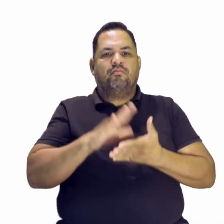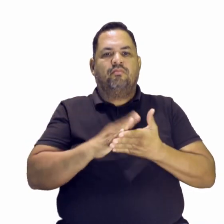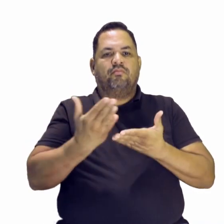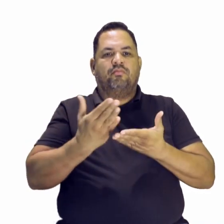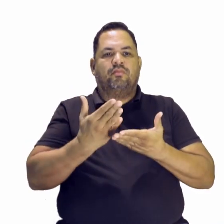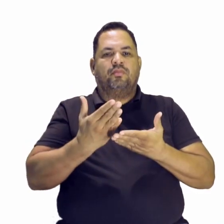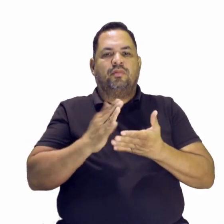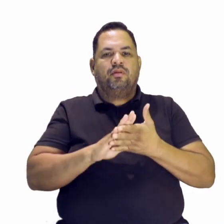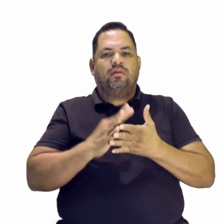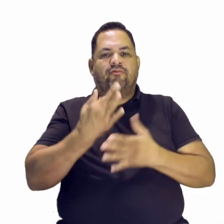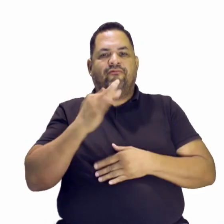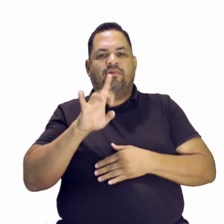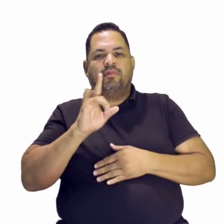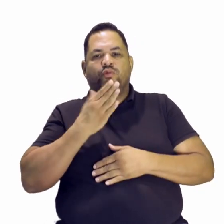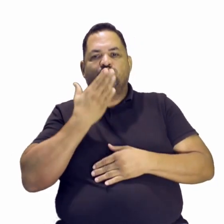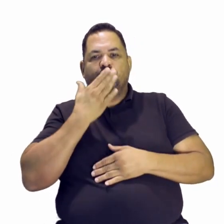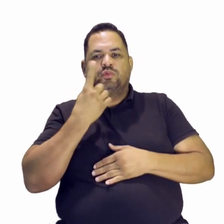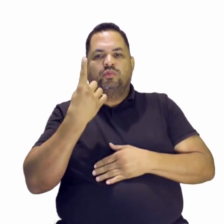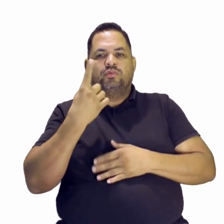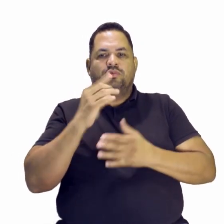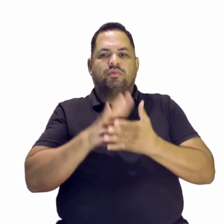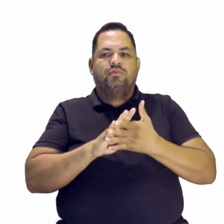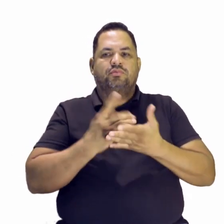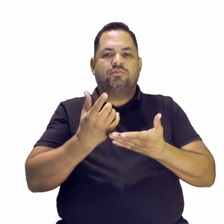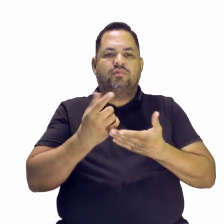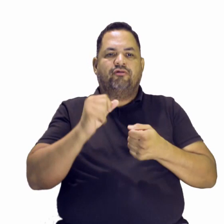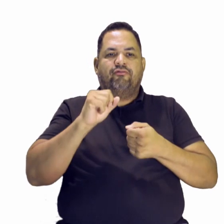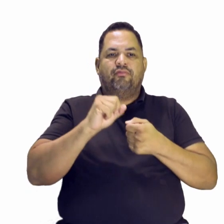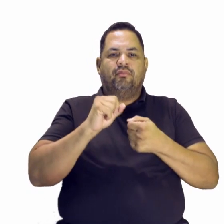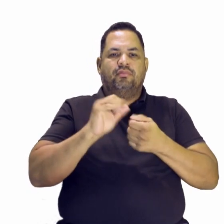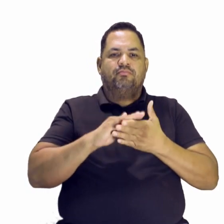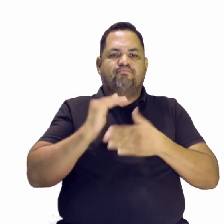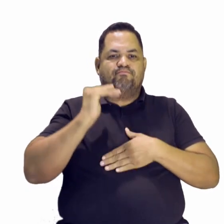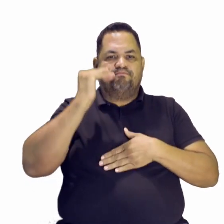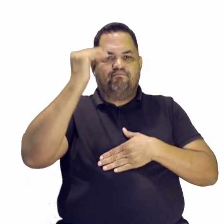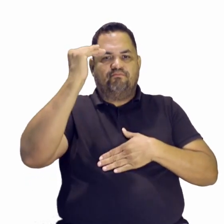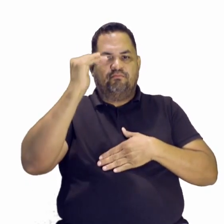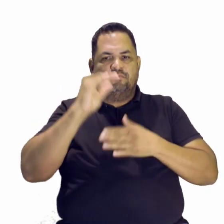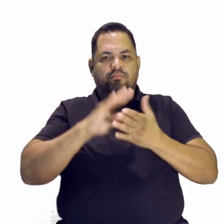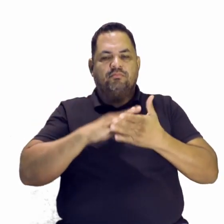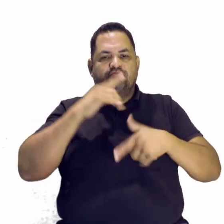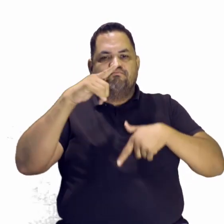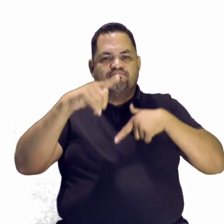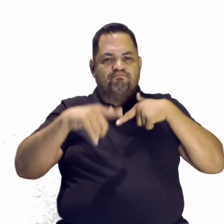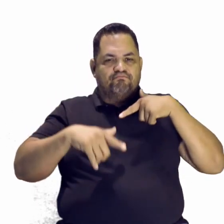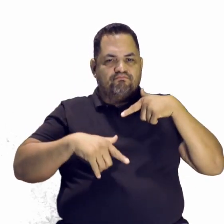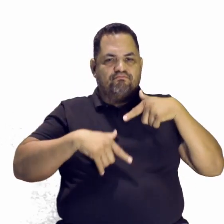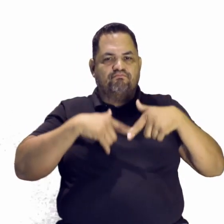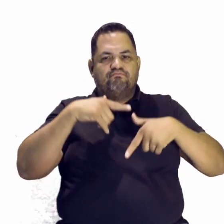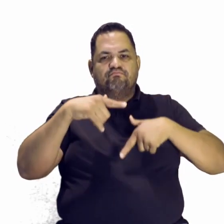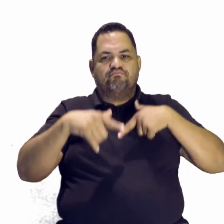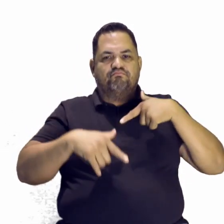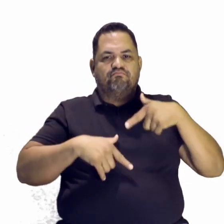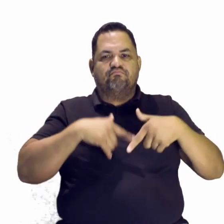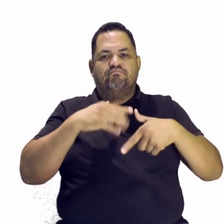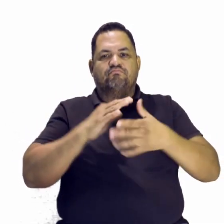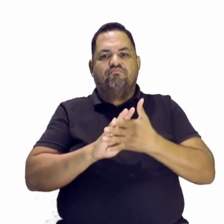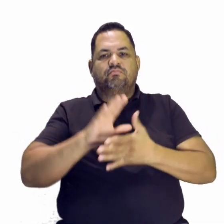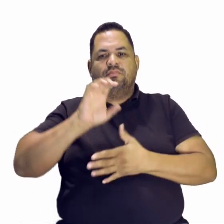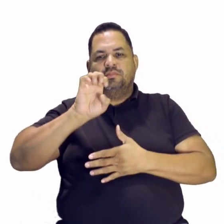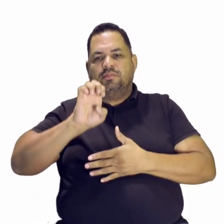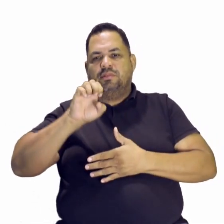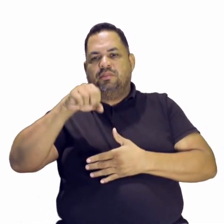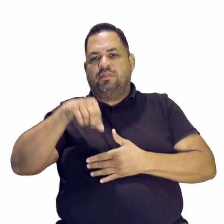considerando as fibras do tipo 1, que são recrutadas de forma predominantemente em desempenho de endurance. Olha lá, tem uma